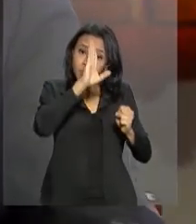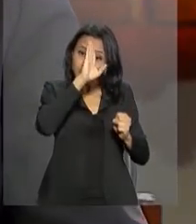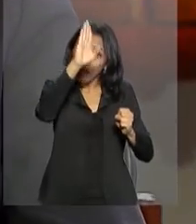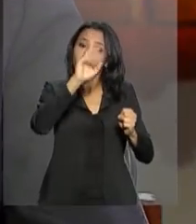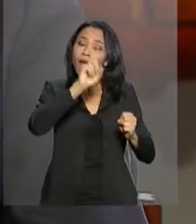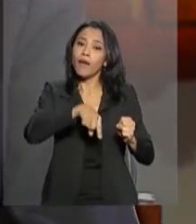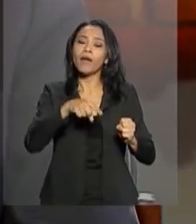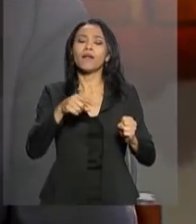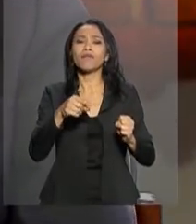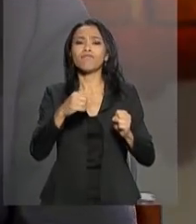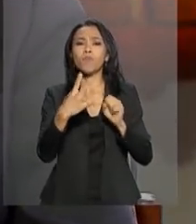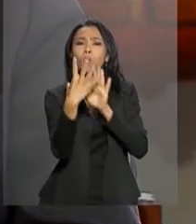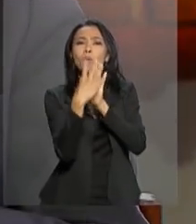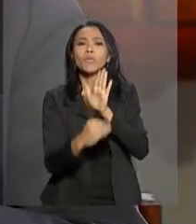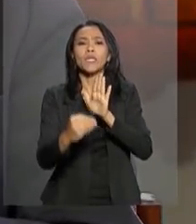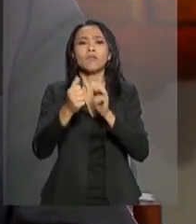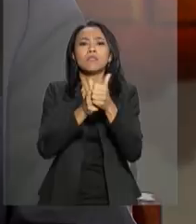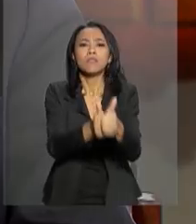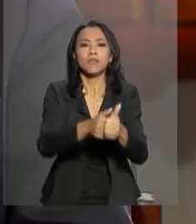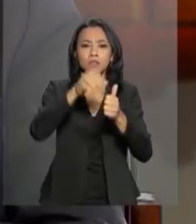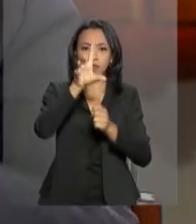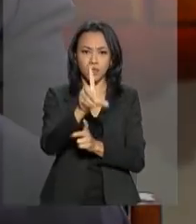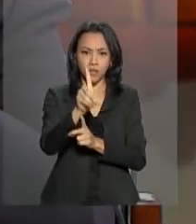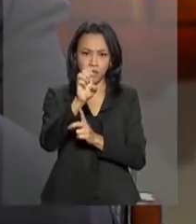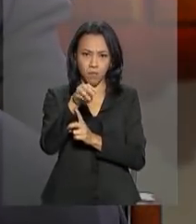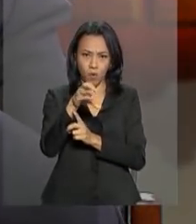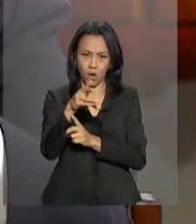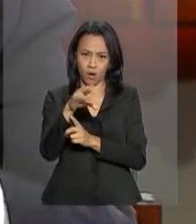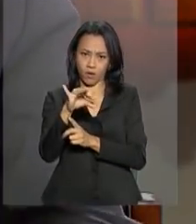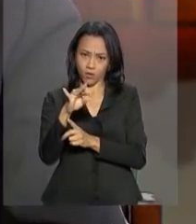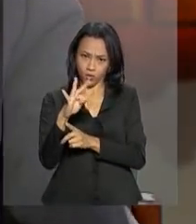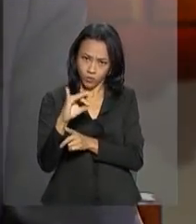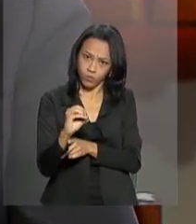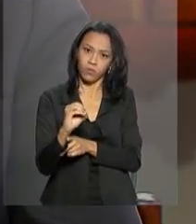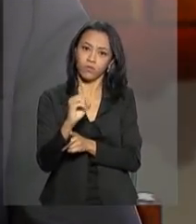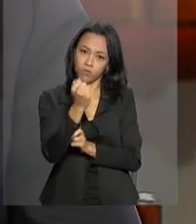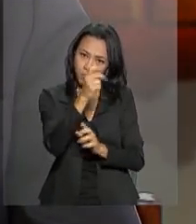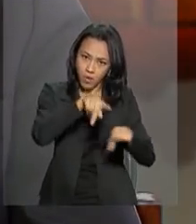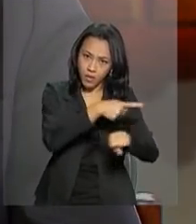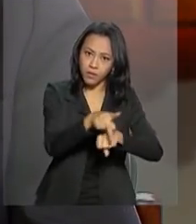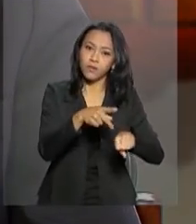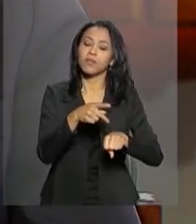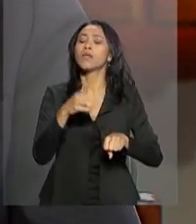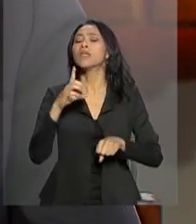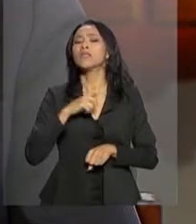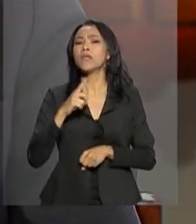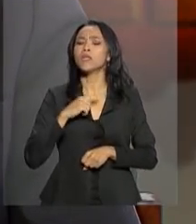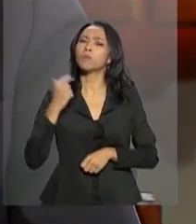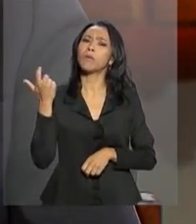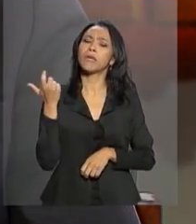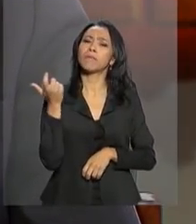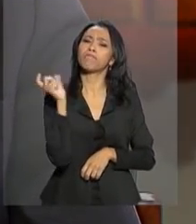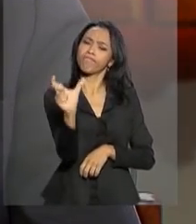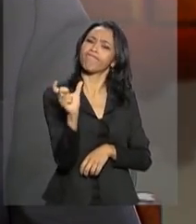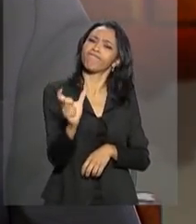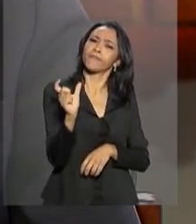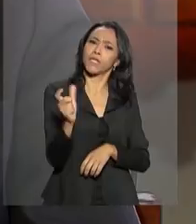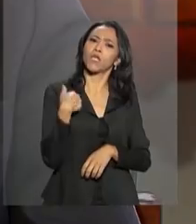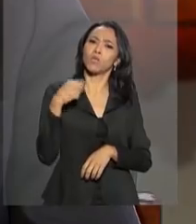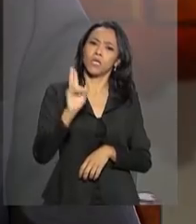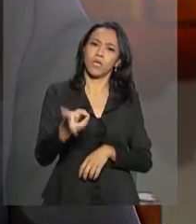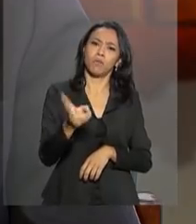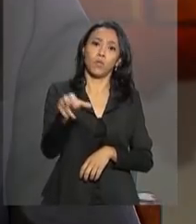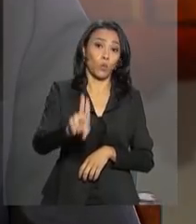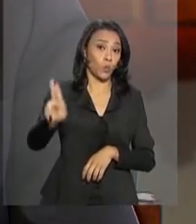democracia no nosso país. Tanto que é interessante, é uma expressão que eu costumo utilizar